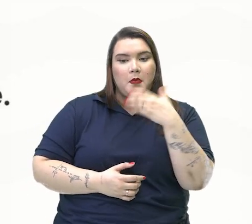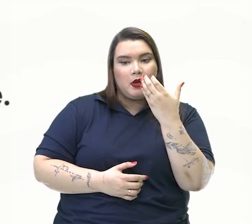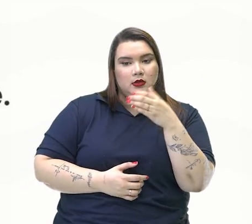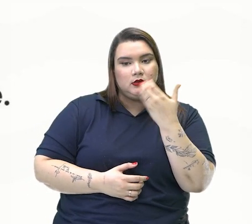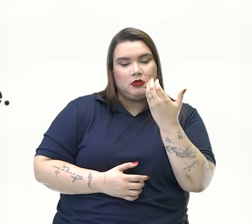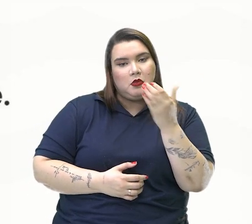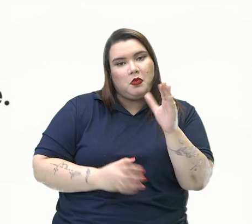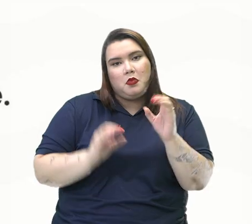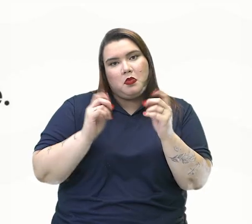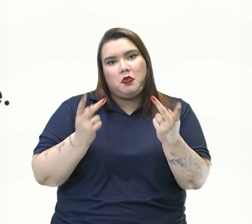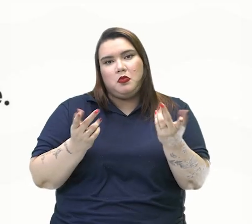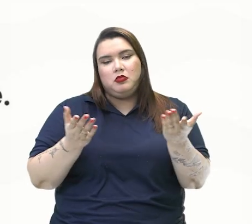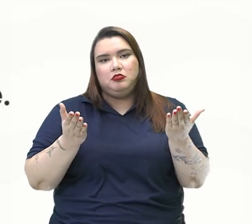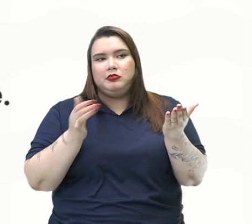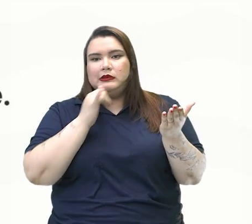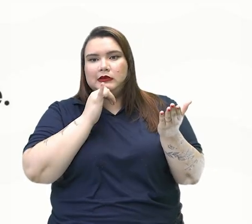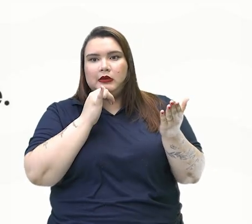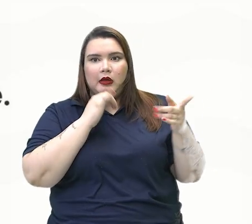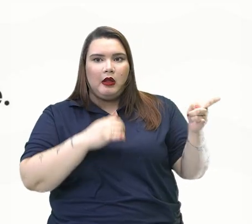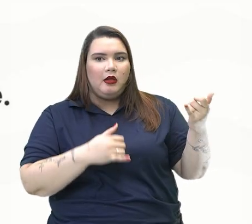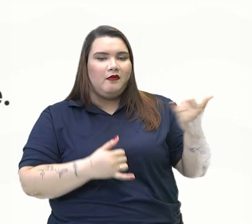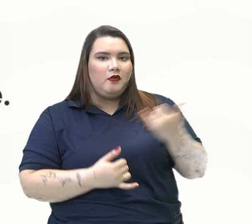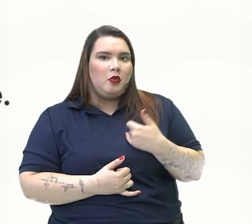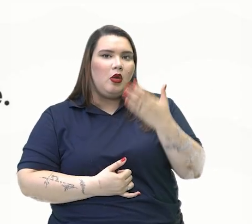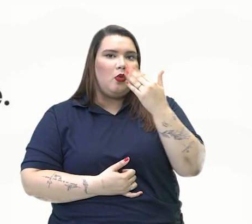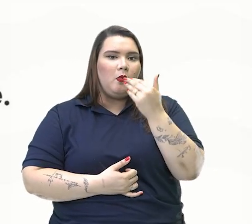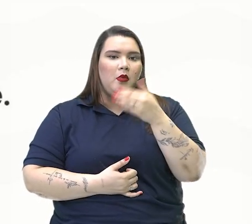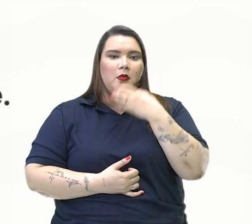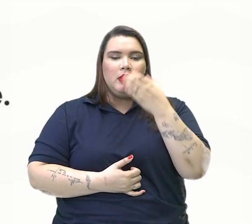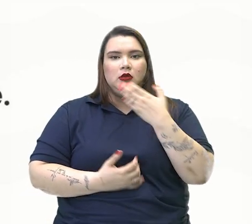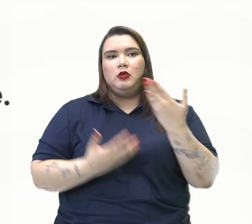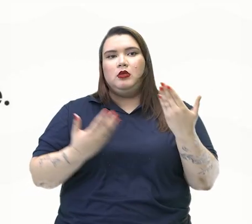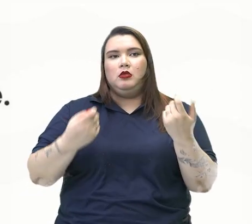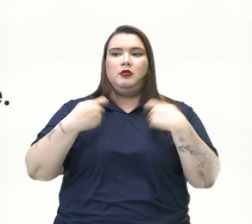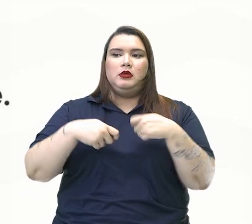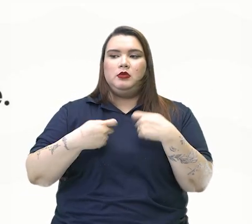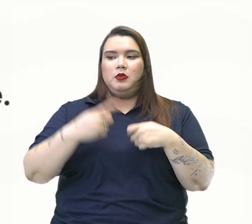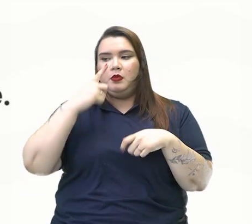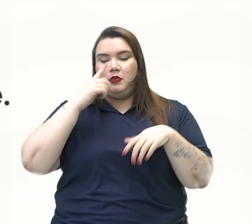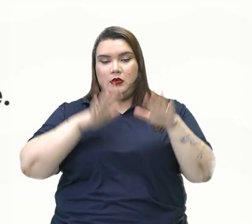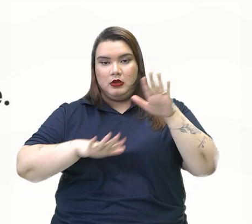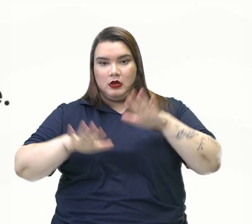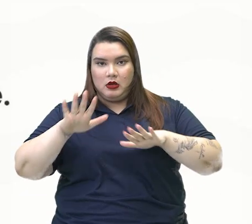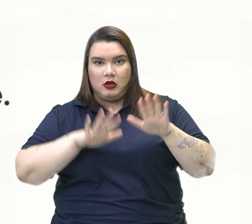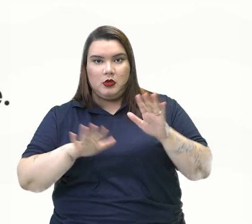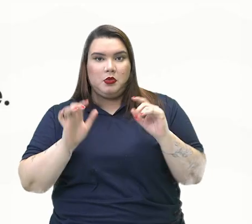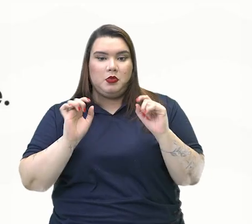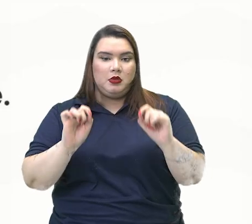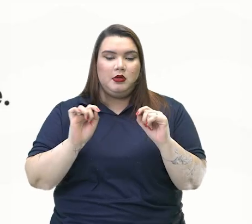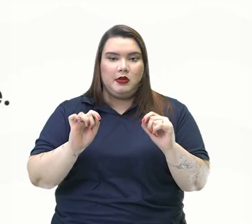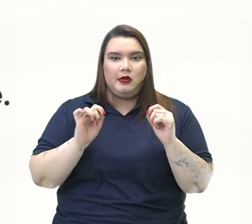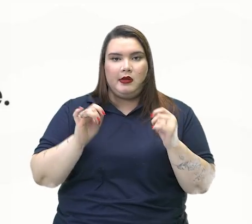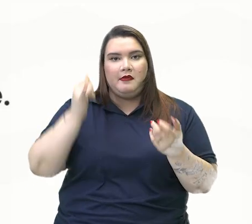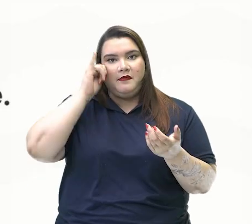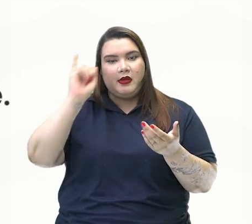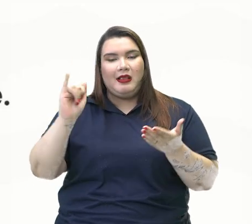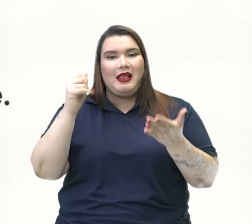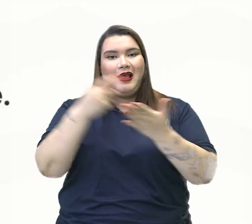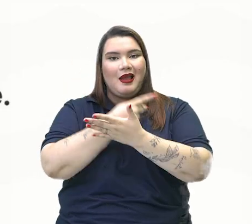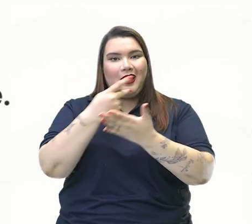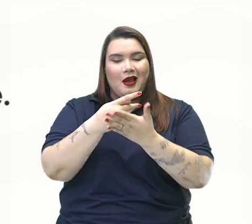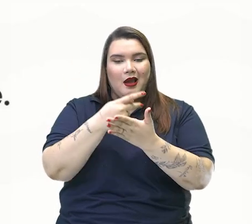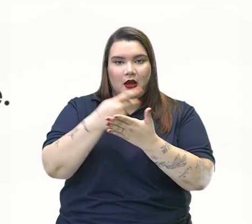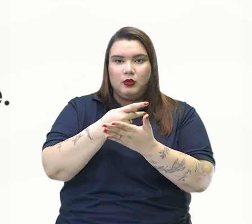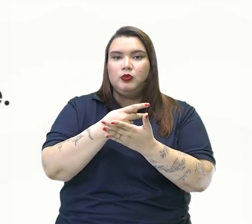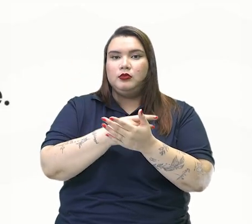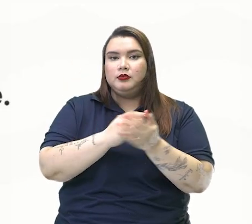Ela disse que comeu maçã. Aí eu teria que tomar cuidado para não fazer, né, o discurso direto exatamente